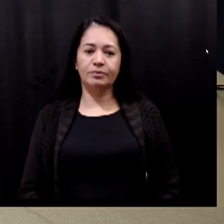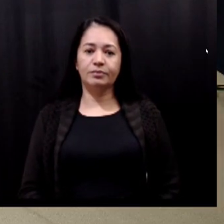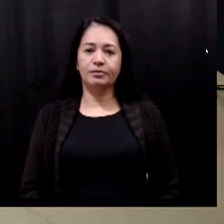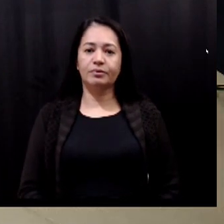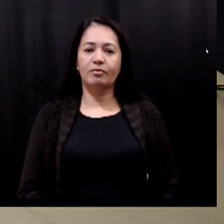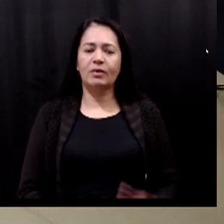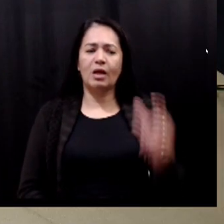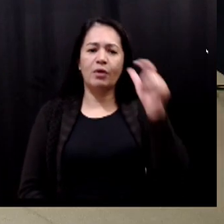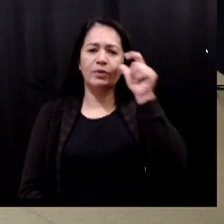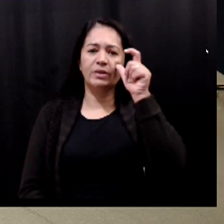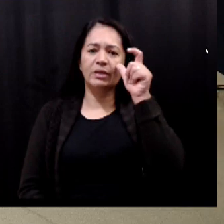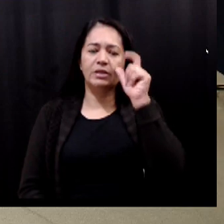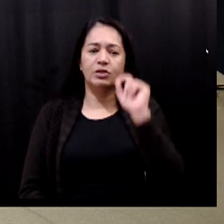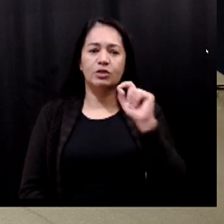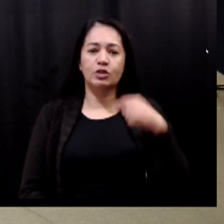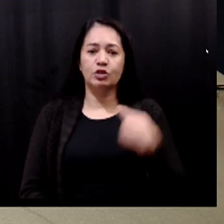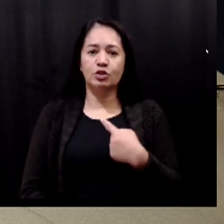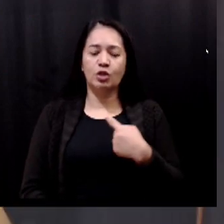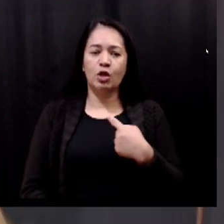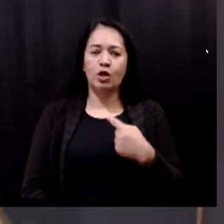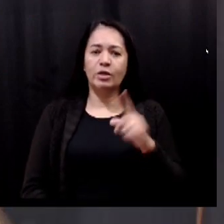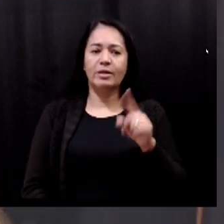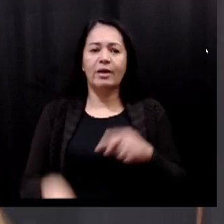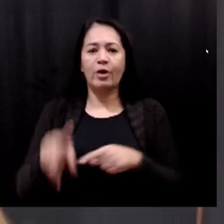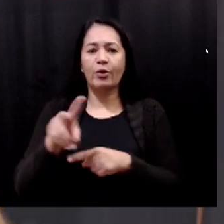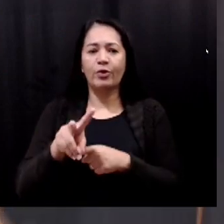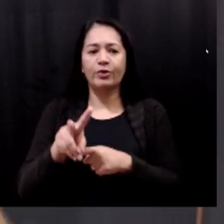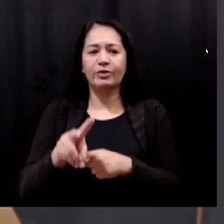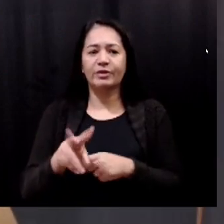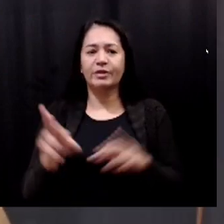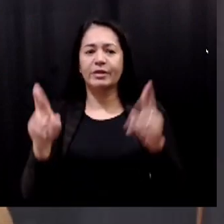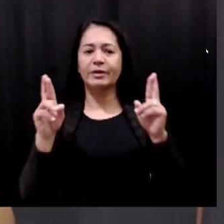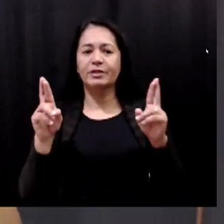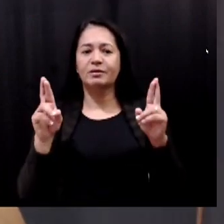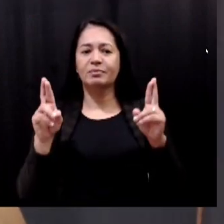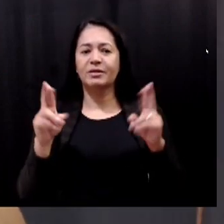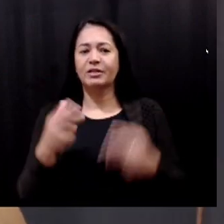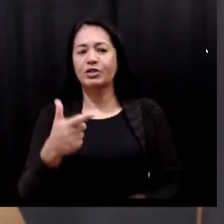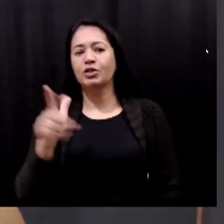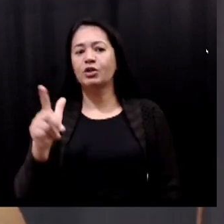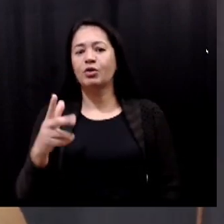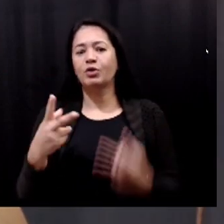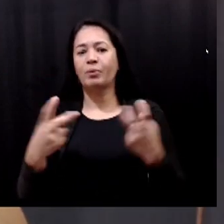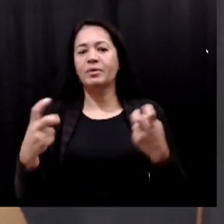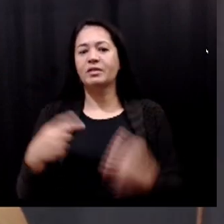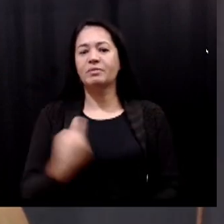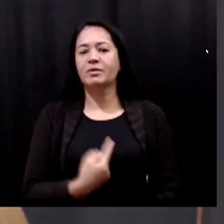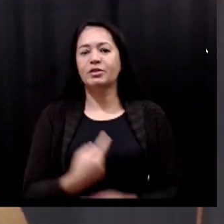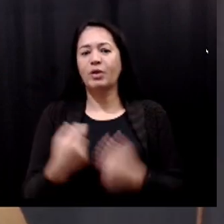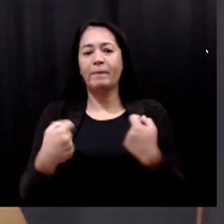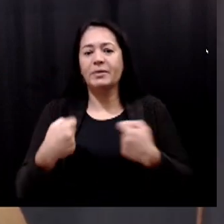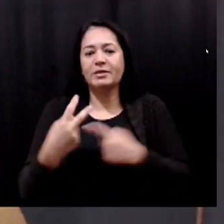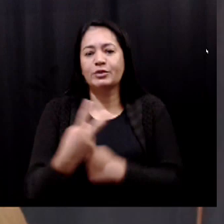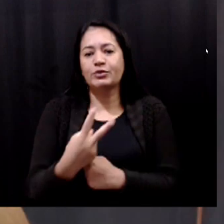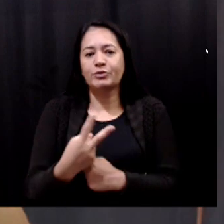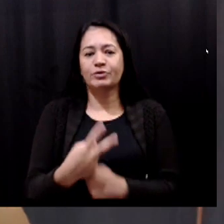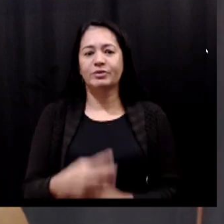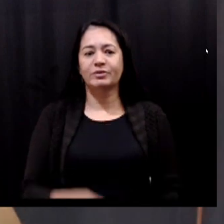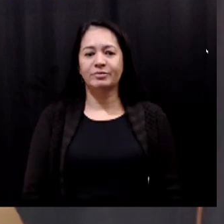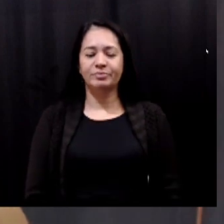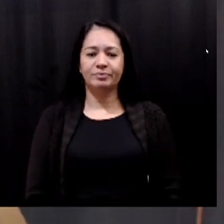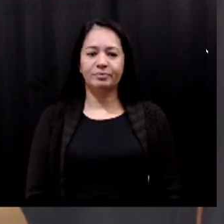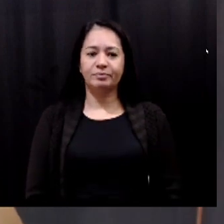nós somos cuidadores, a gente sempre fica esperando que o outro enxergue que a gente precisa de cuidado. E como eu falei lá no